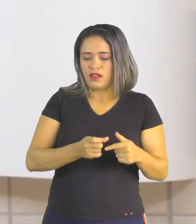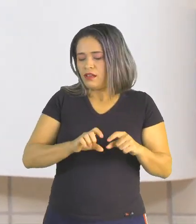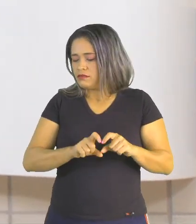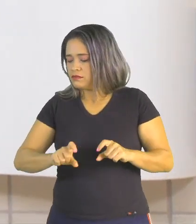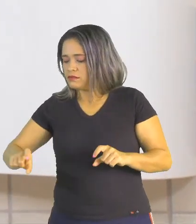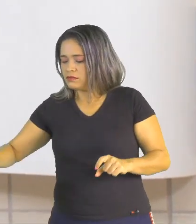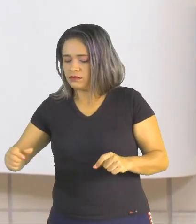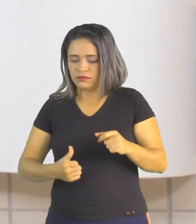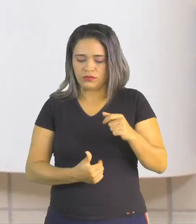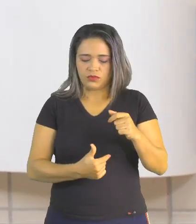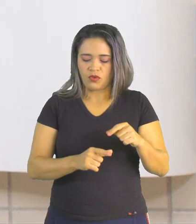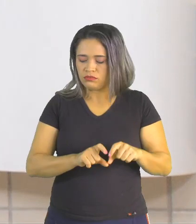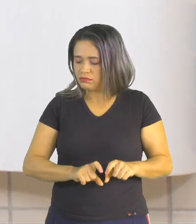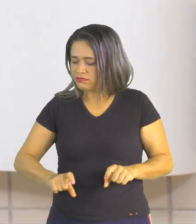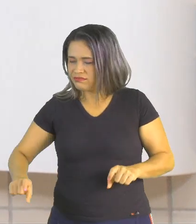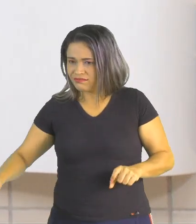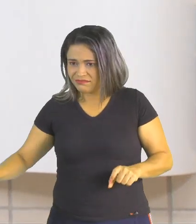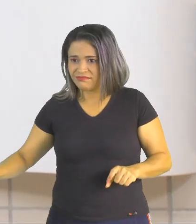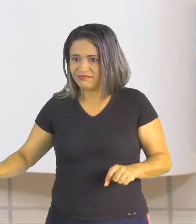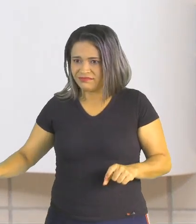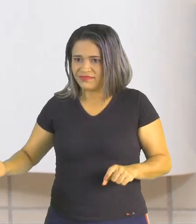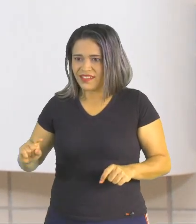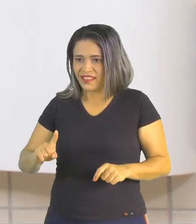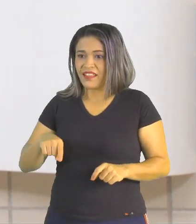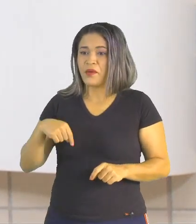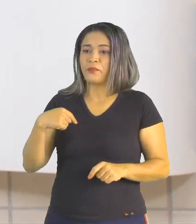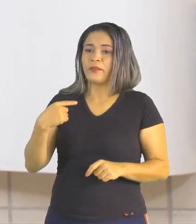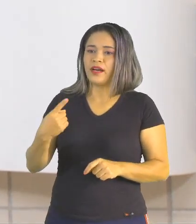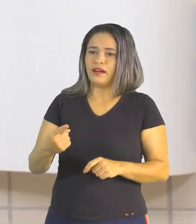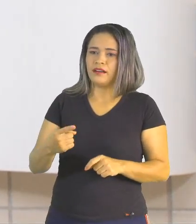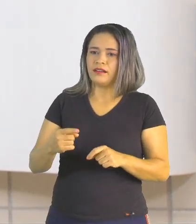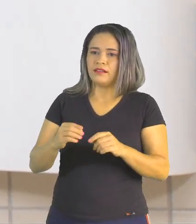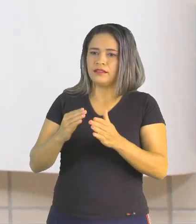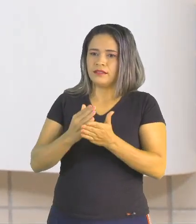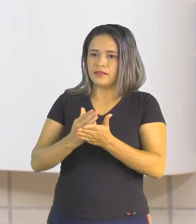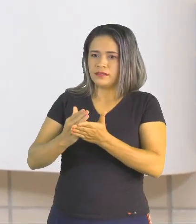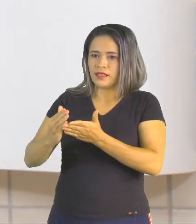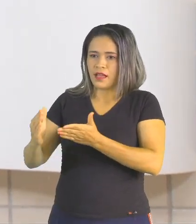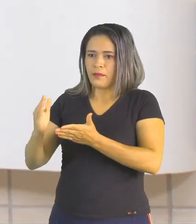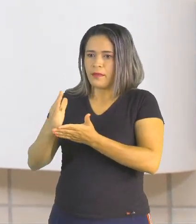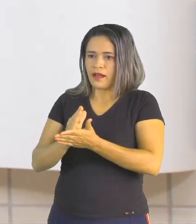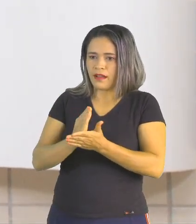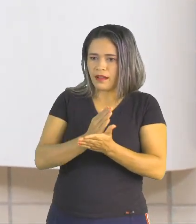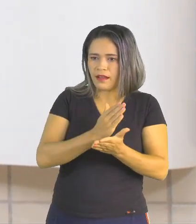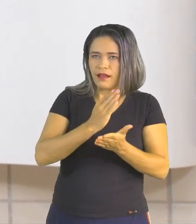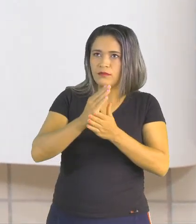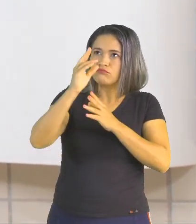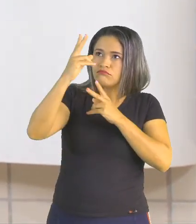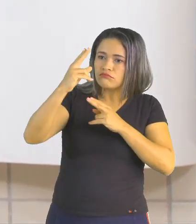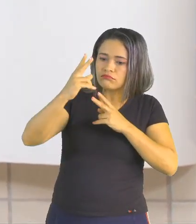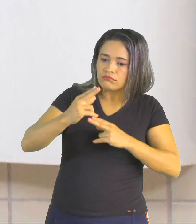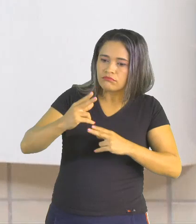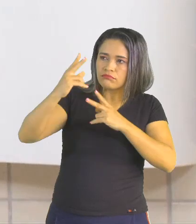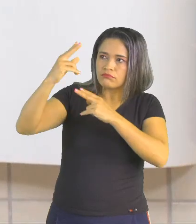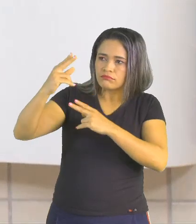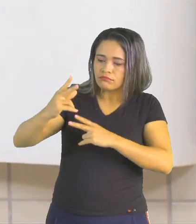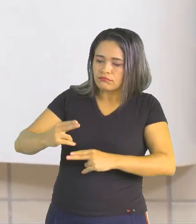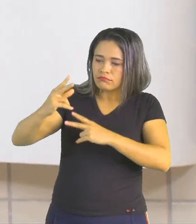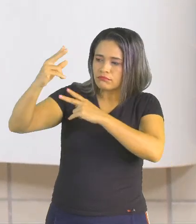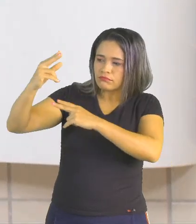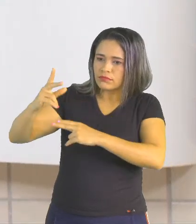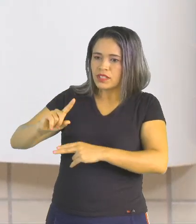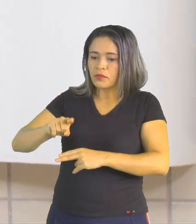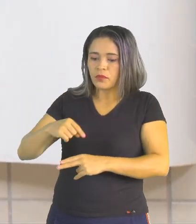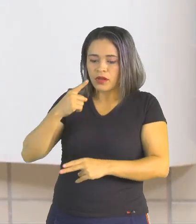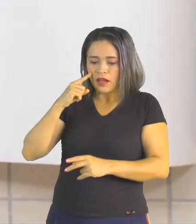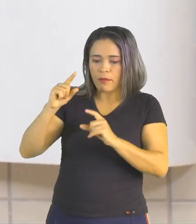6 e os múltiplos de 12, depois separado os números comuns e depois ainda tendo que ver qual